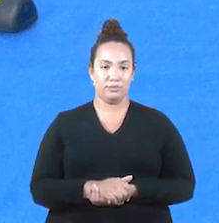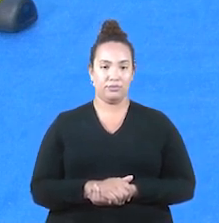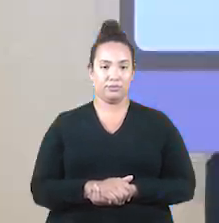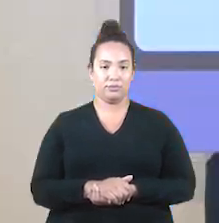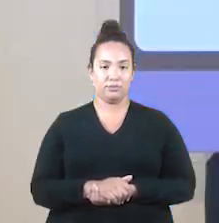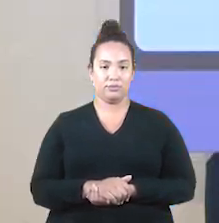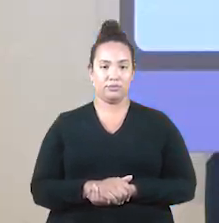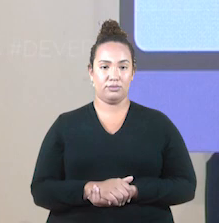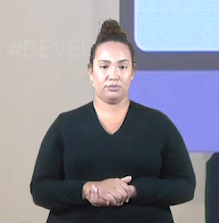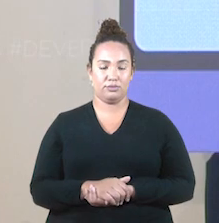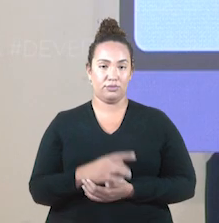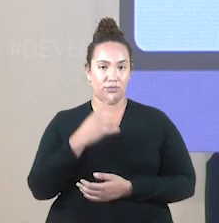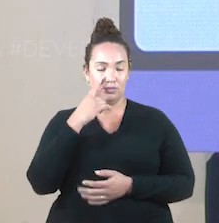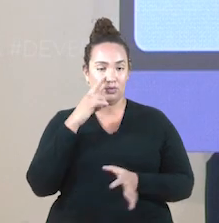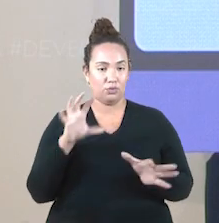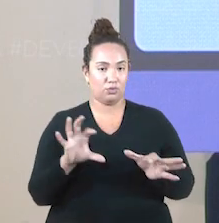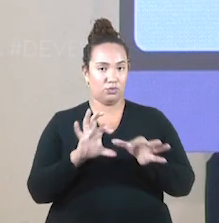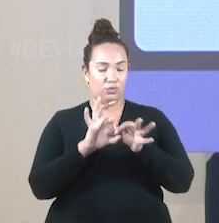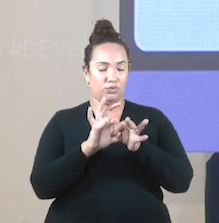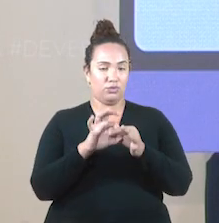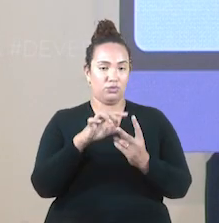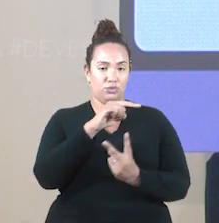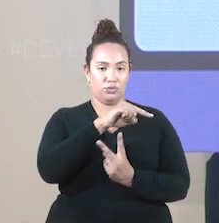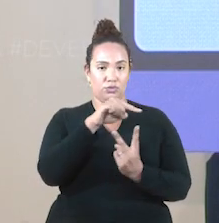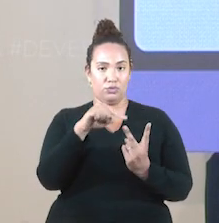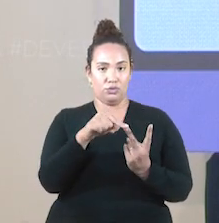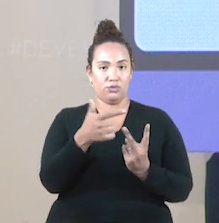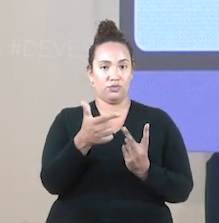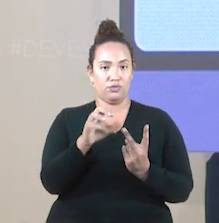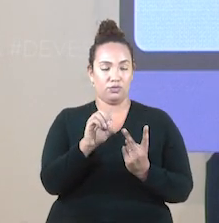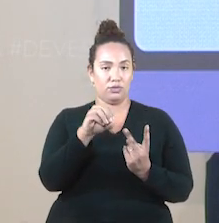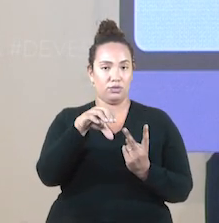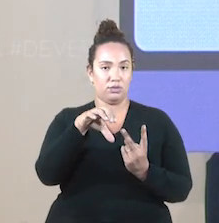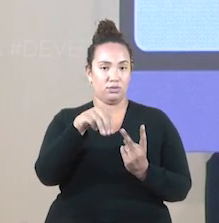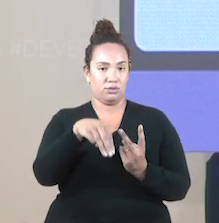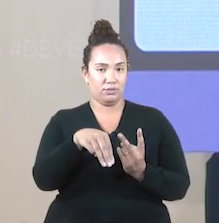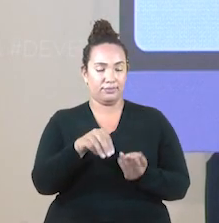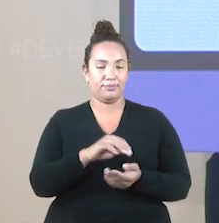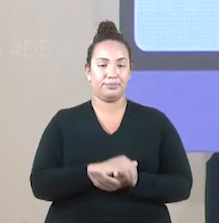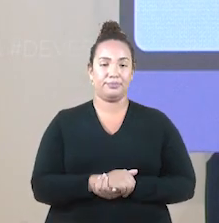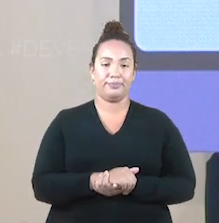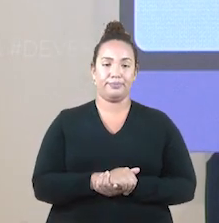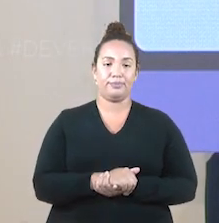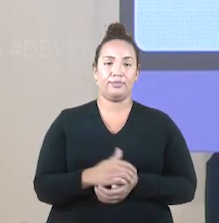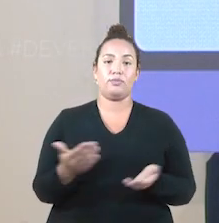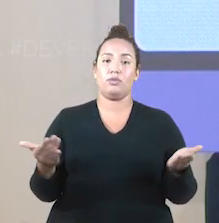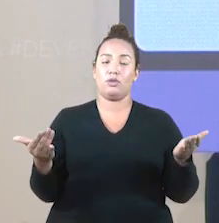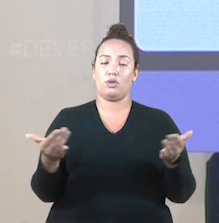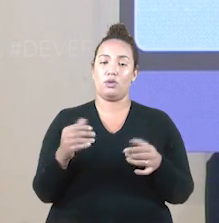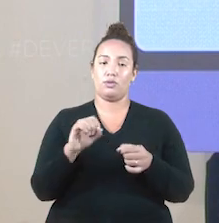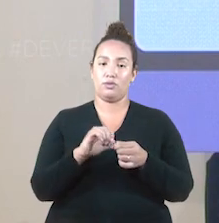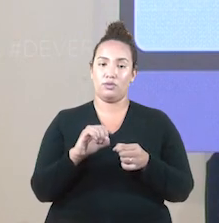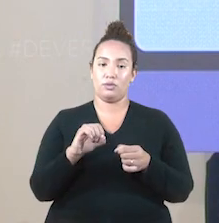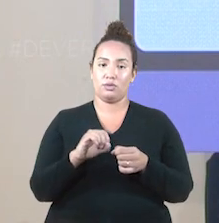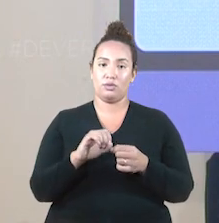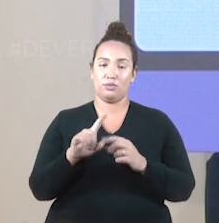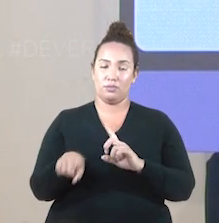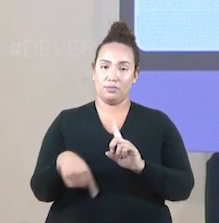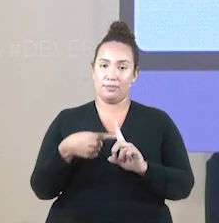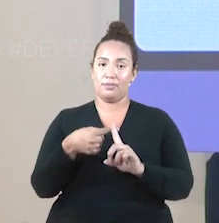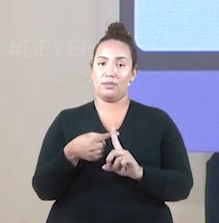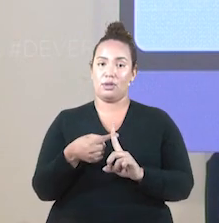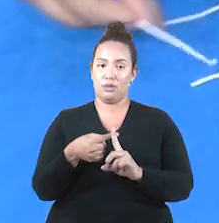Unimos 2 pedacinhos de 20 centímetros. Agora, vamos fazer isso com mais